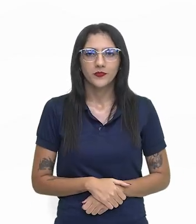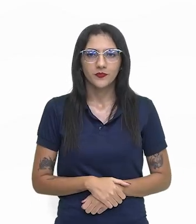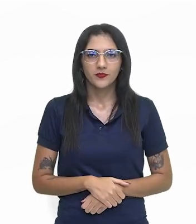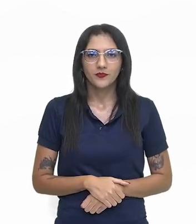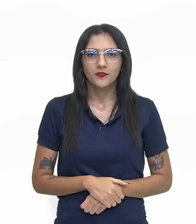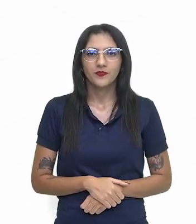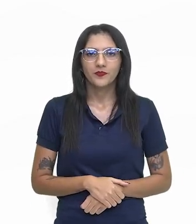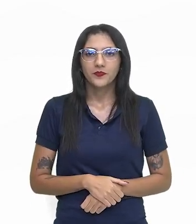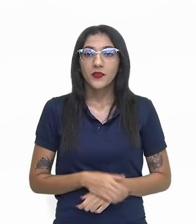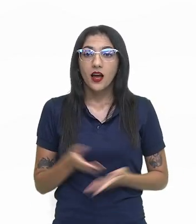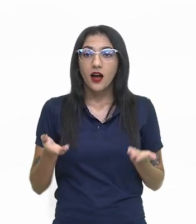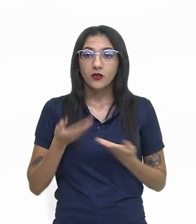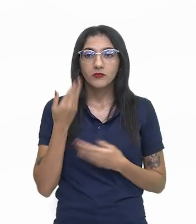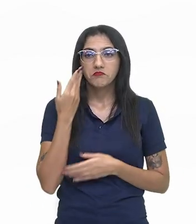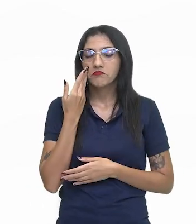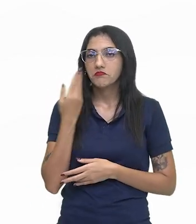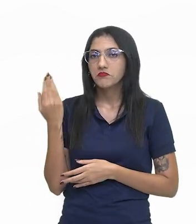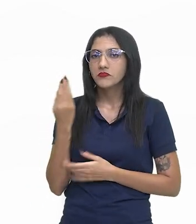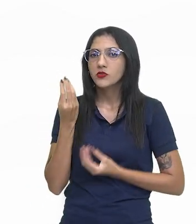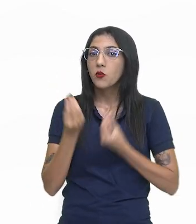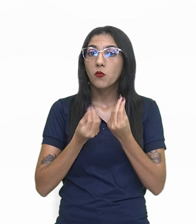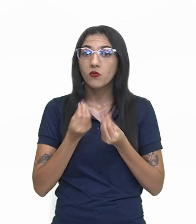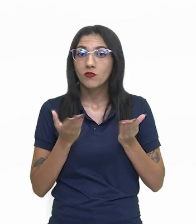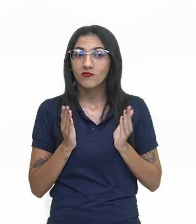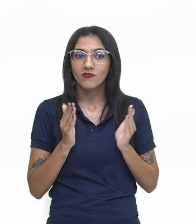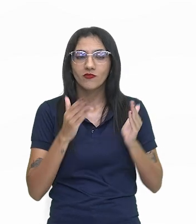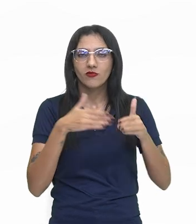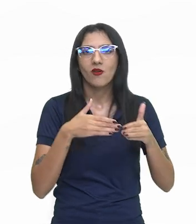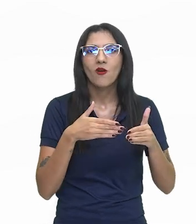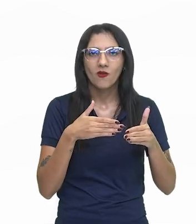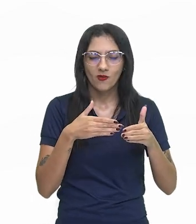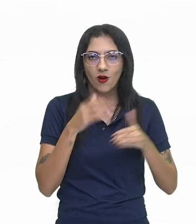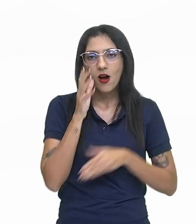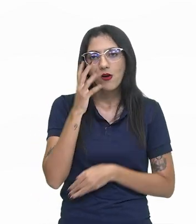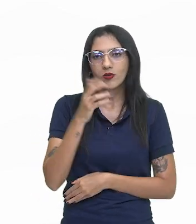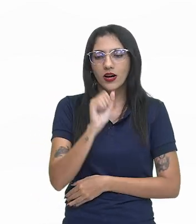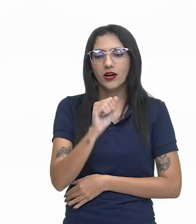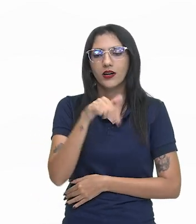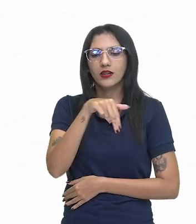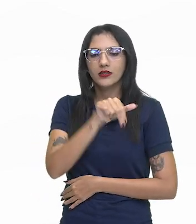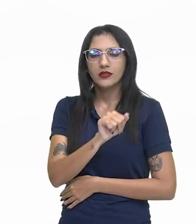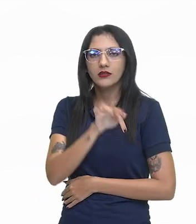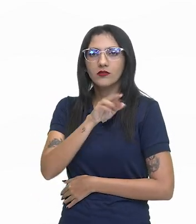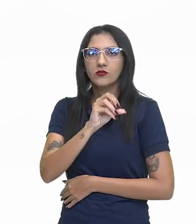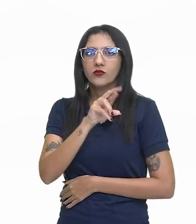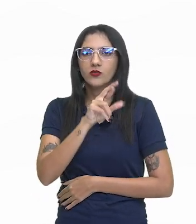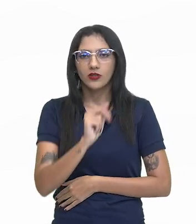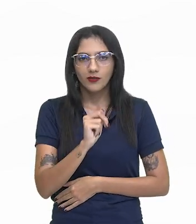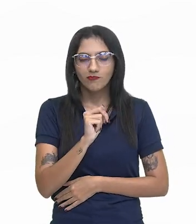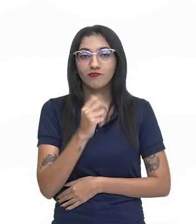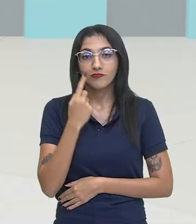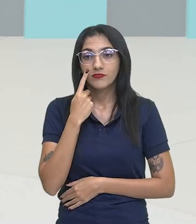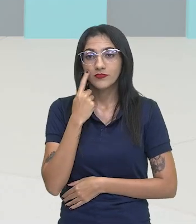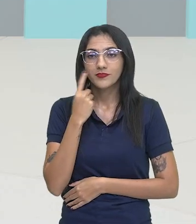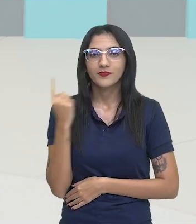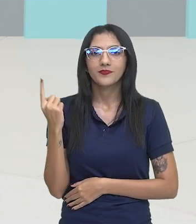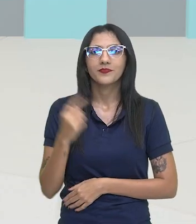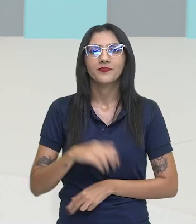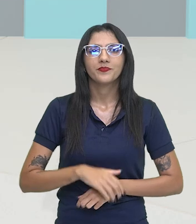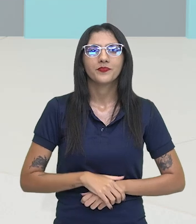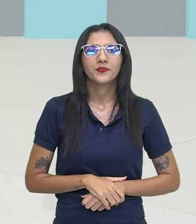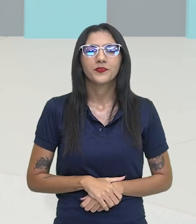processos de anáfora. A gente vai focar os processos de anáfora. Eu quero que vocês vejam o primeiro aqui comigo, tá